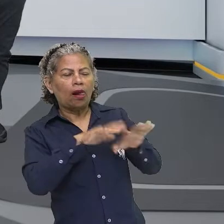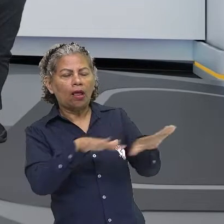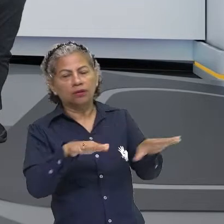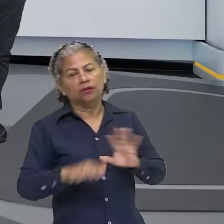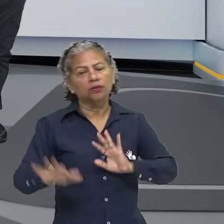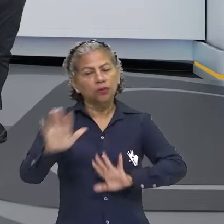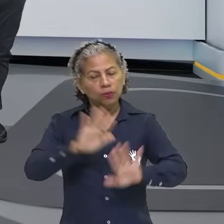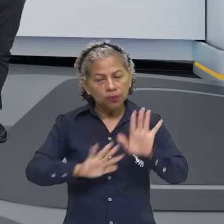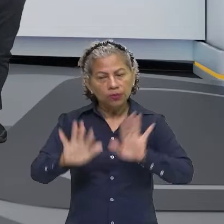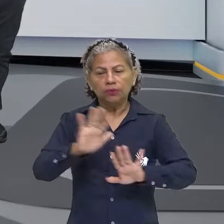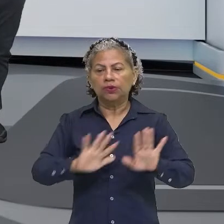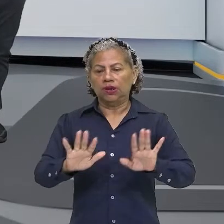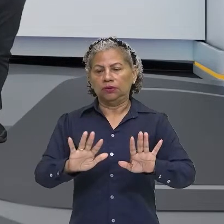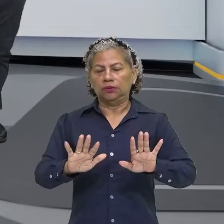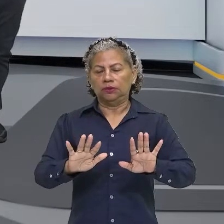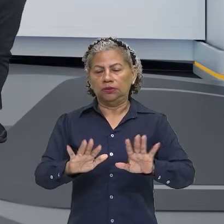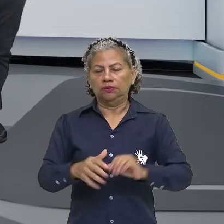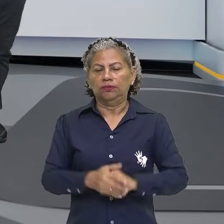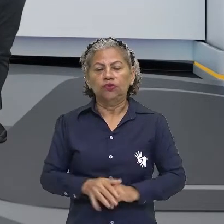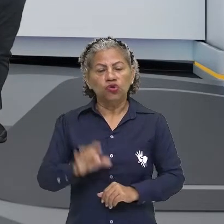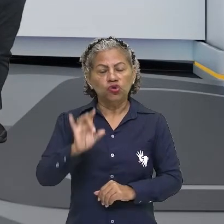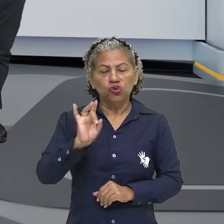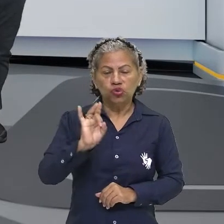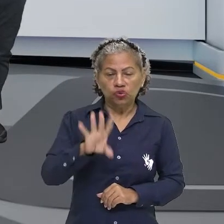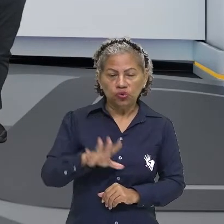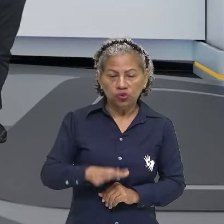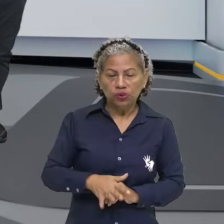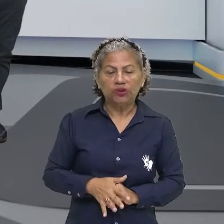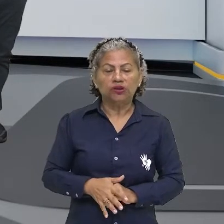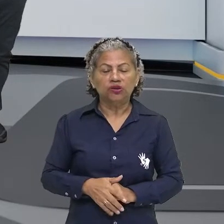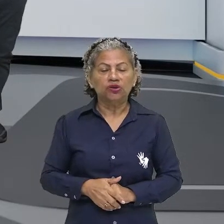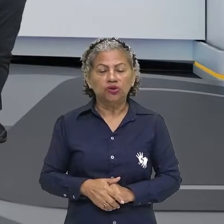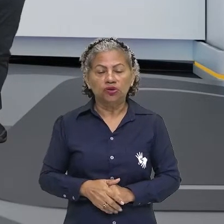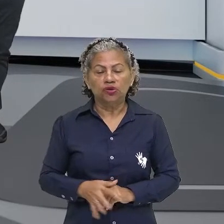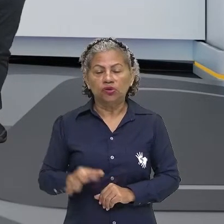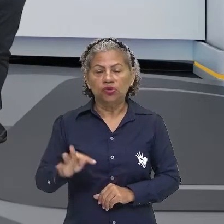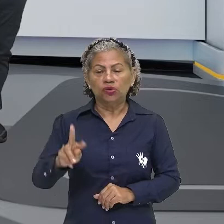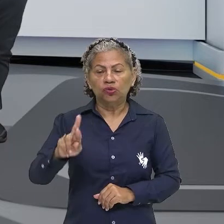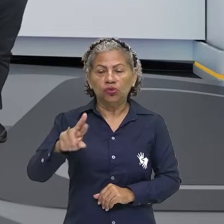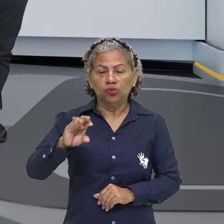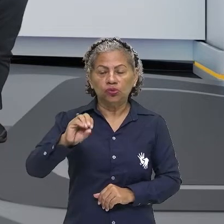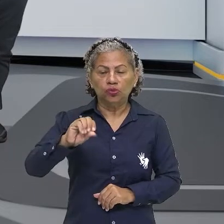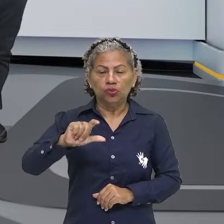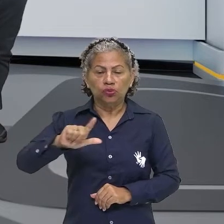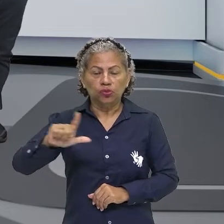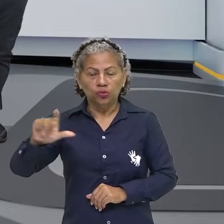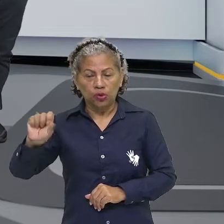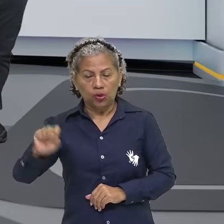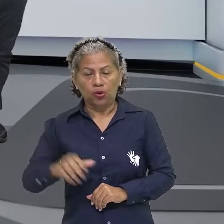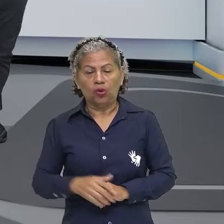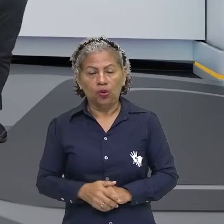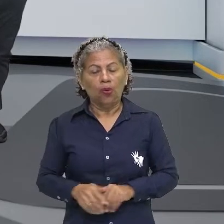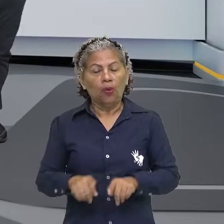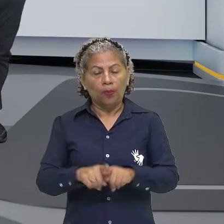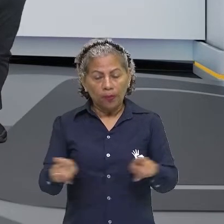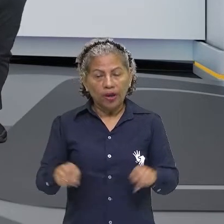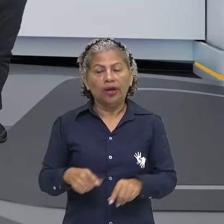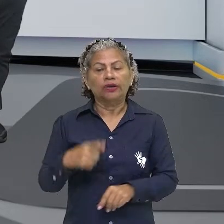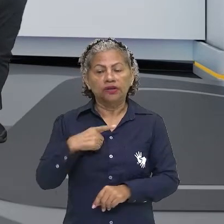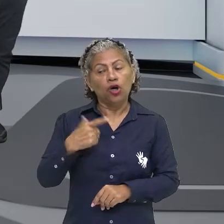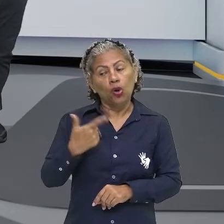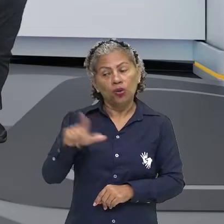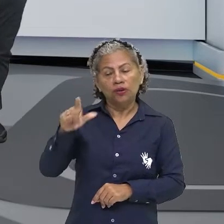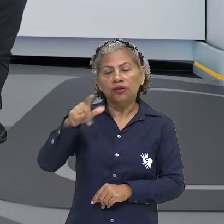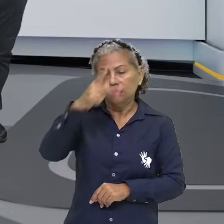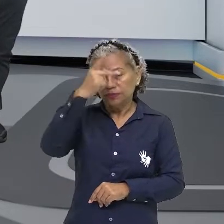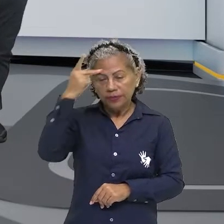são também não só os haters e os trolls, tem as pessoas que estão ali só capturando esses dados para poder